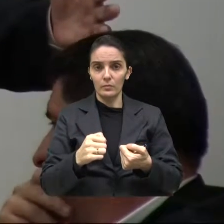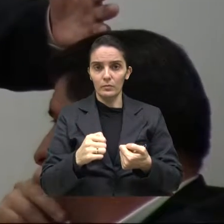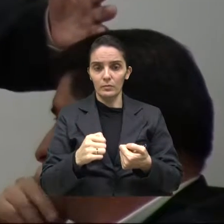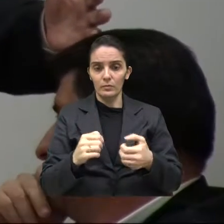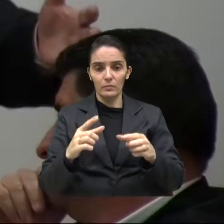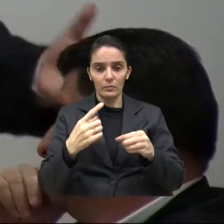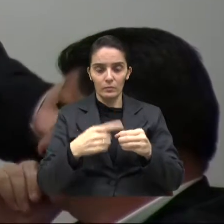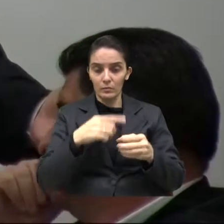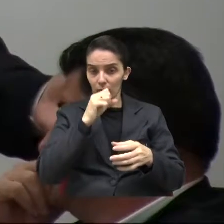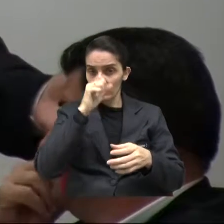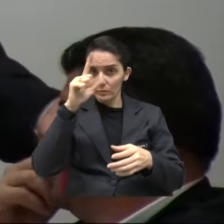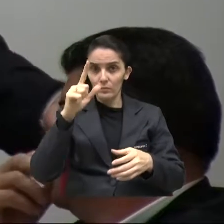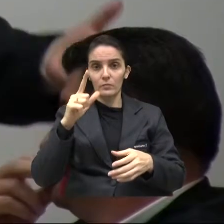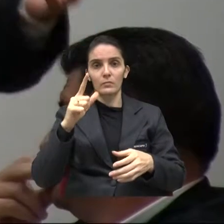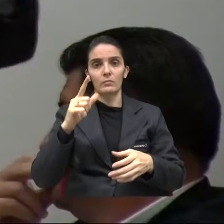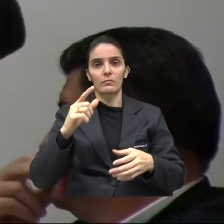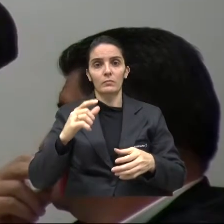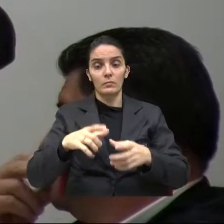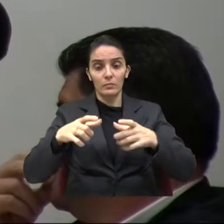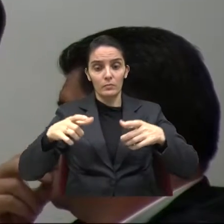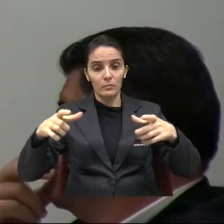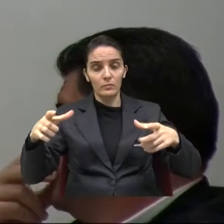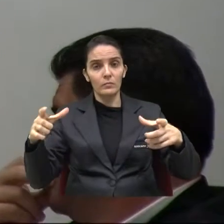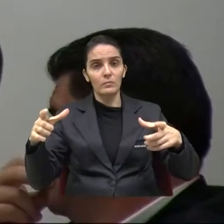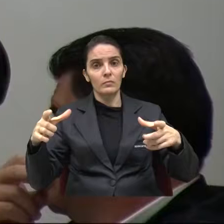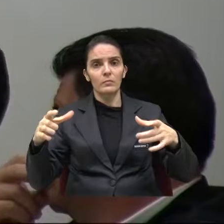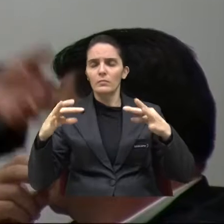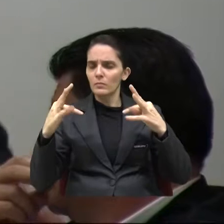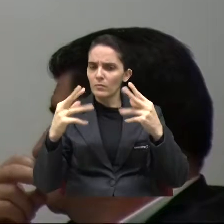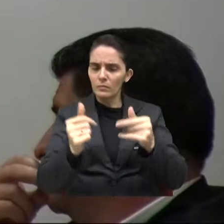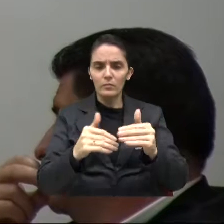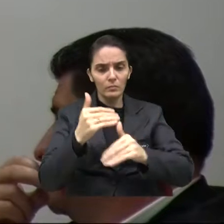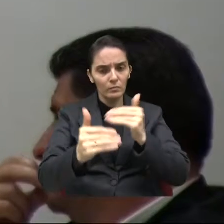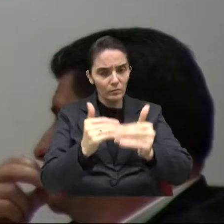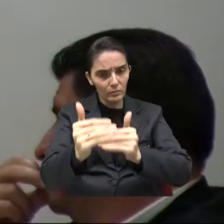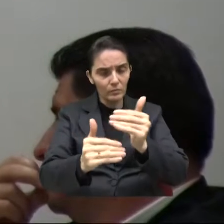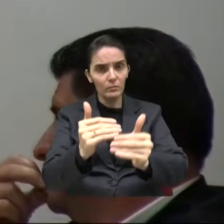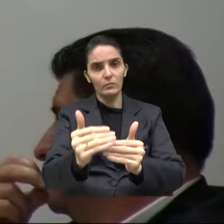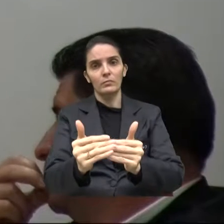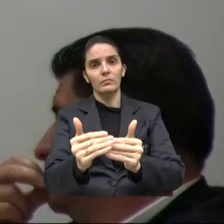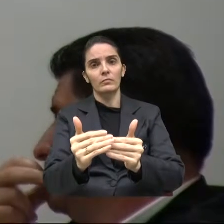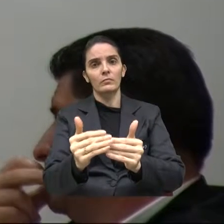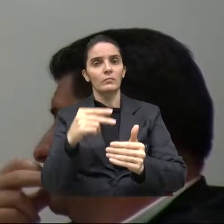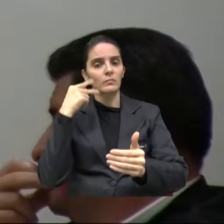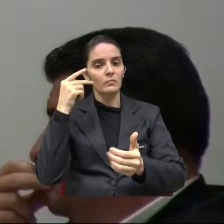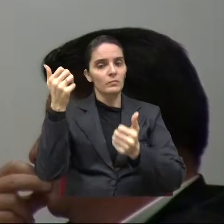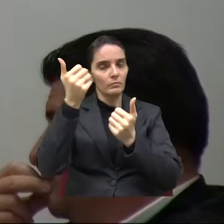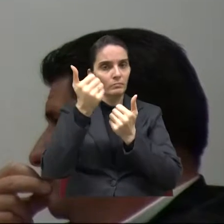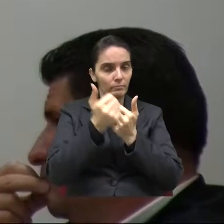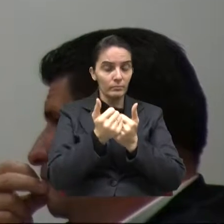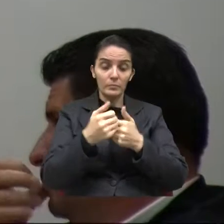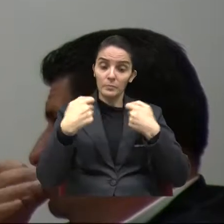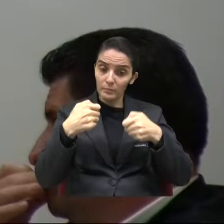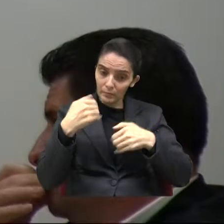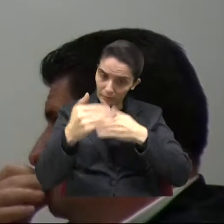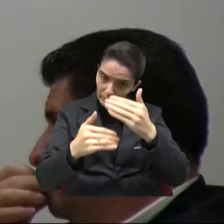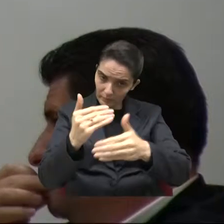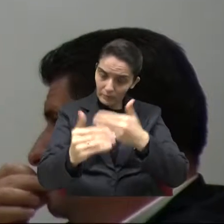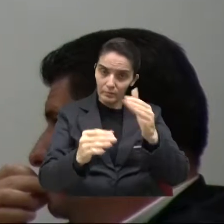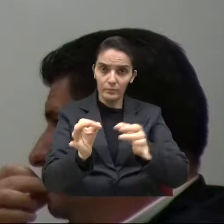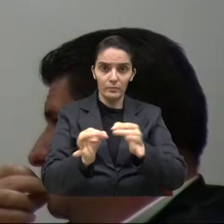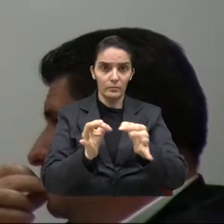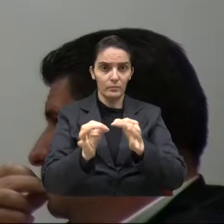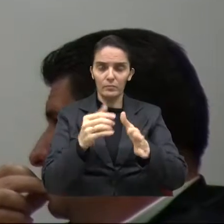isso. E aqueles que quiserem fazer parte desse projeto vão ter que fazer isso. Aí sim, não importa quem esteja